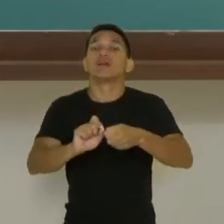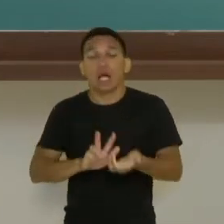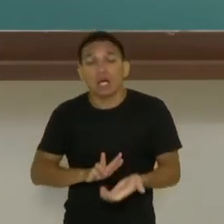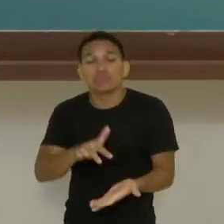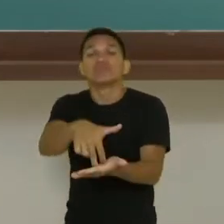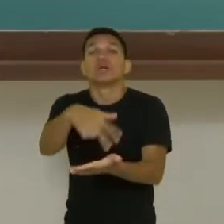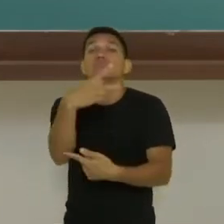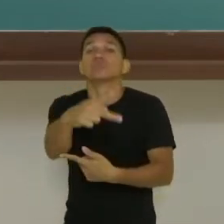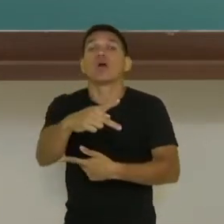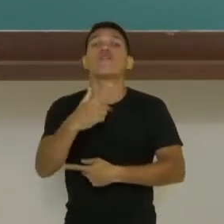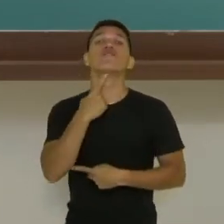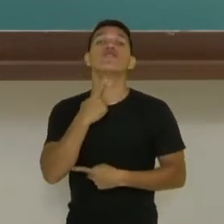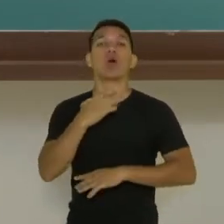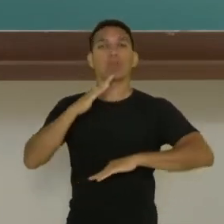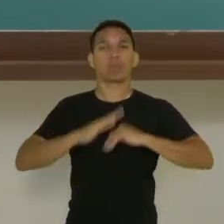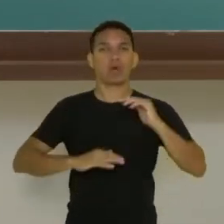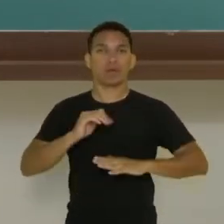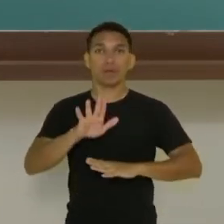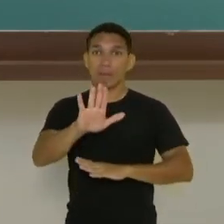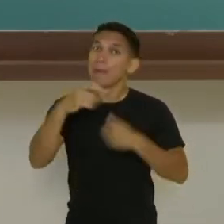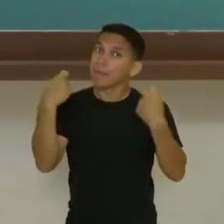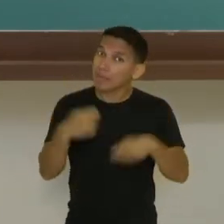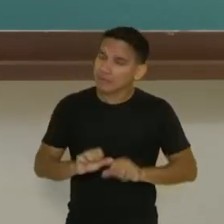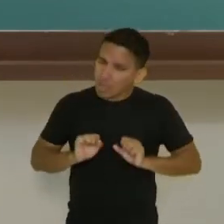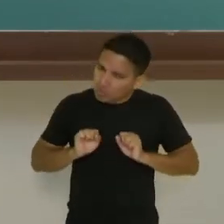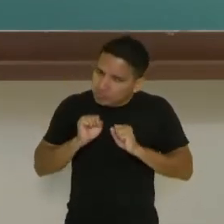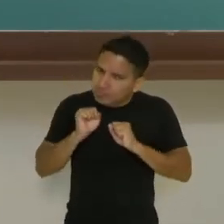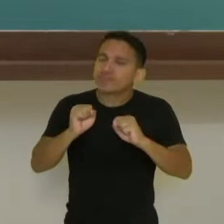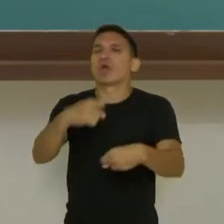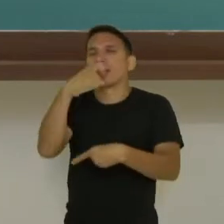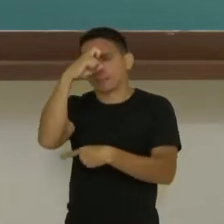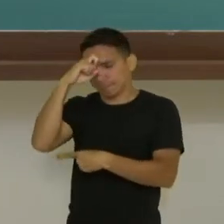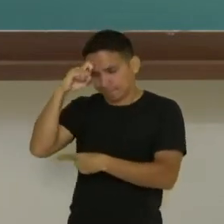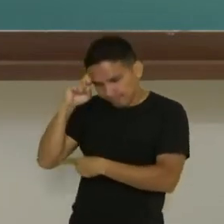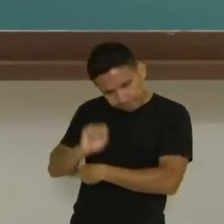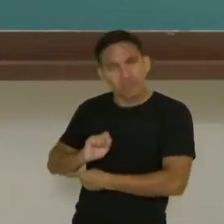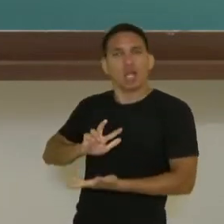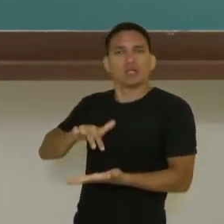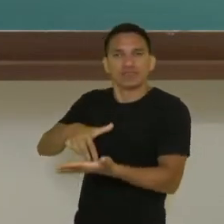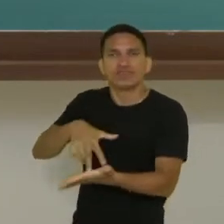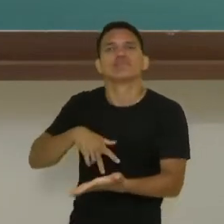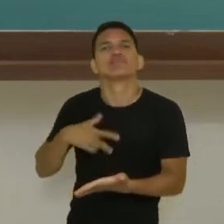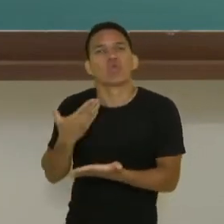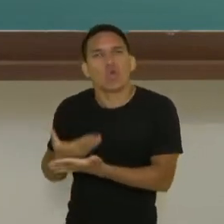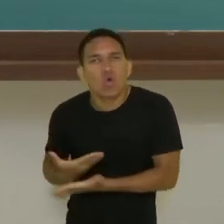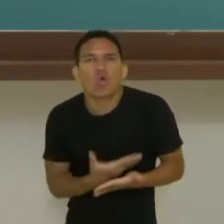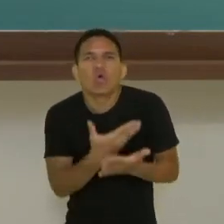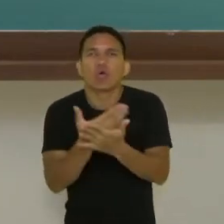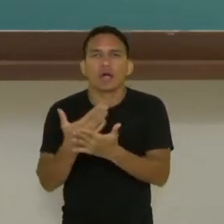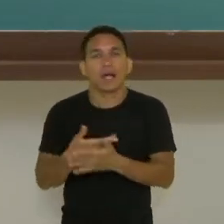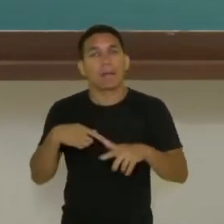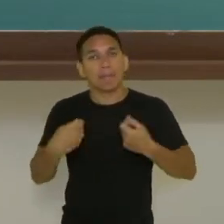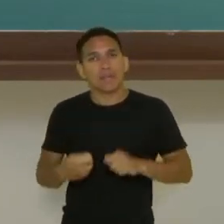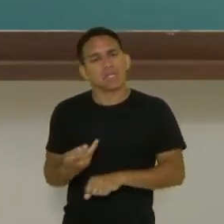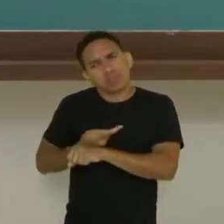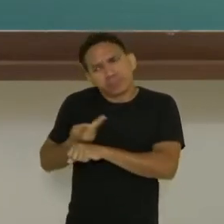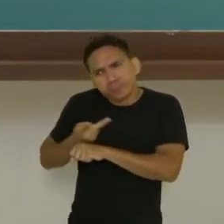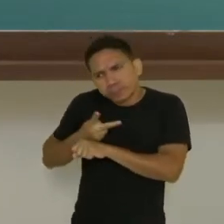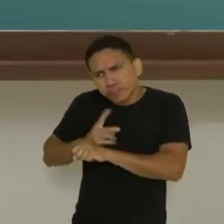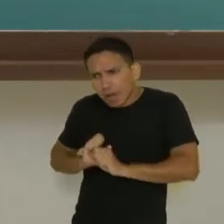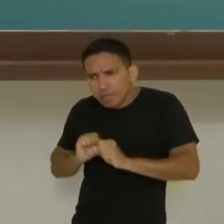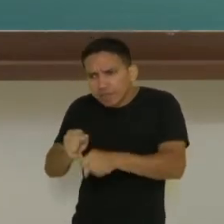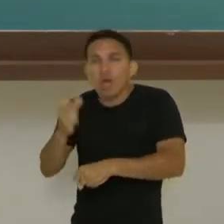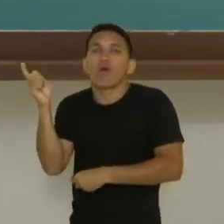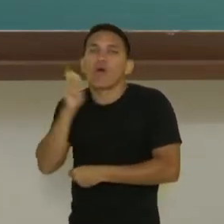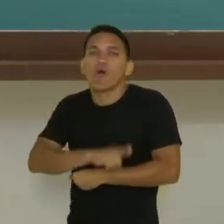você quiser, desde que você estude para isso, você se dedique. Você pode ir atrás, buscar recursos para fazer